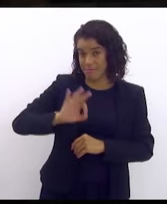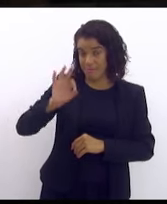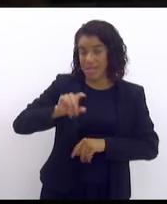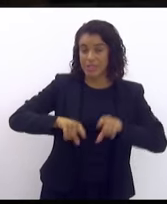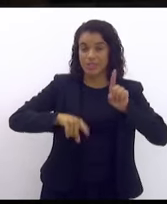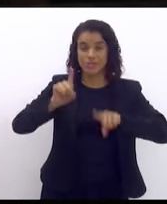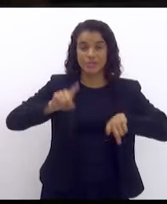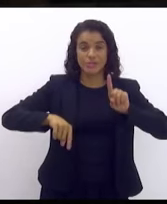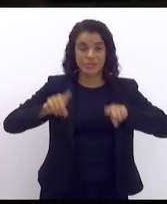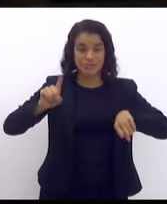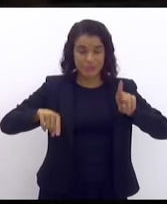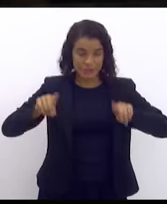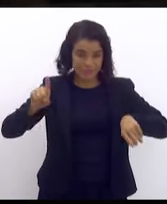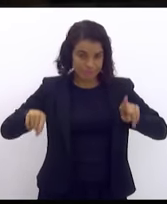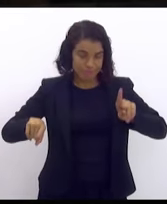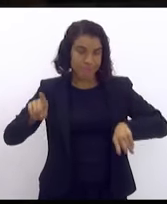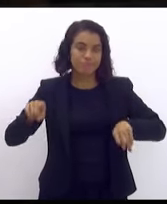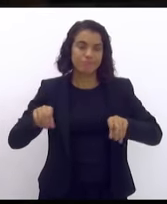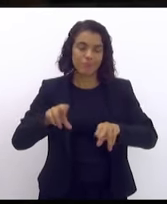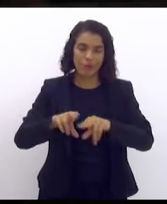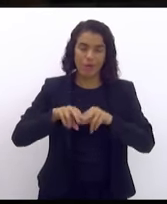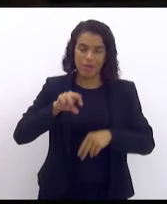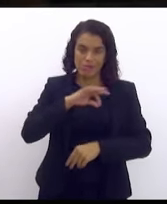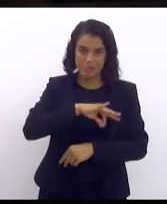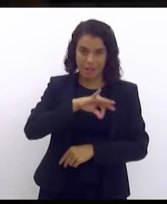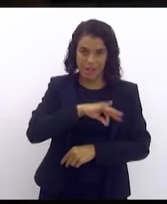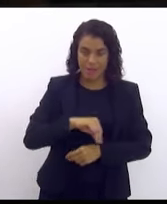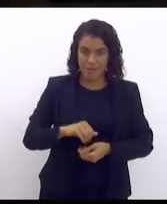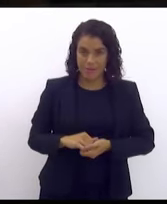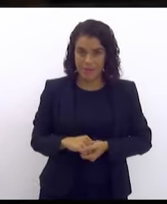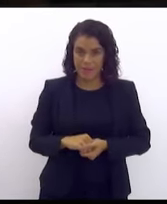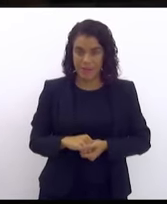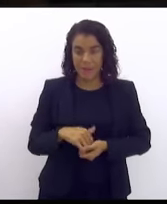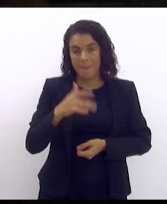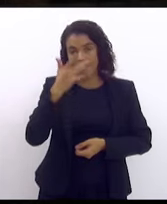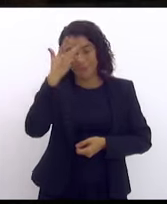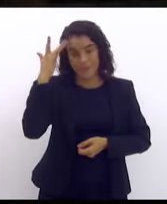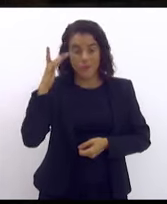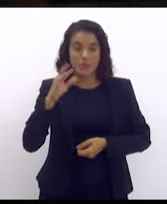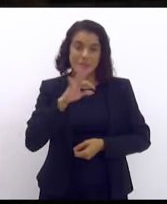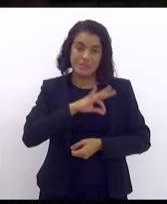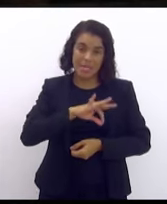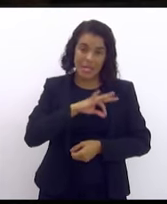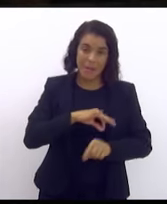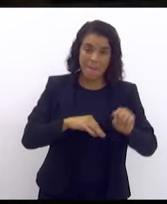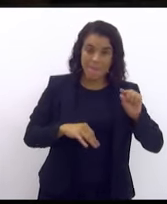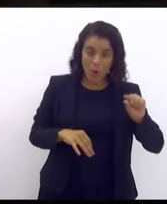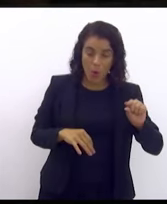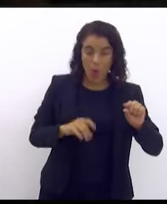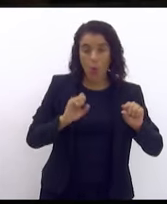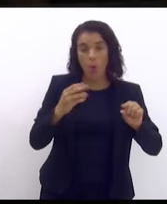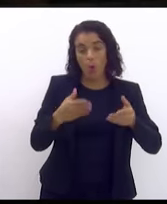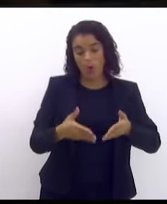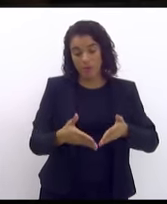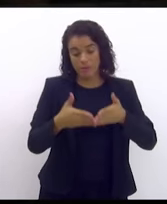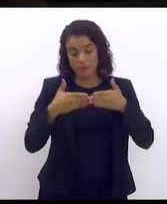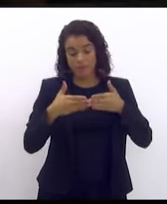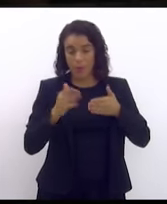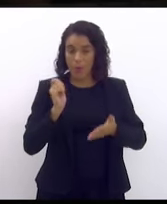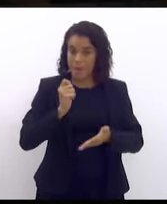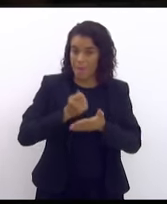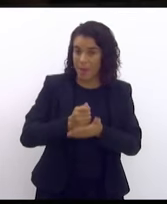diferenciadas por faixa de renda quem ganha pouco ou fique zento ou paga